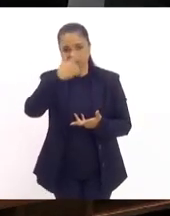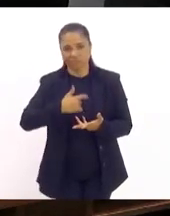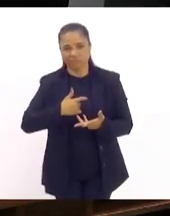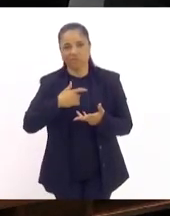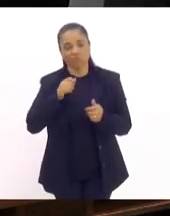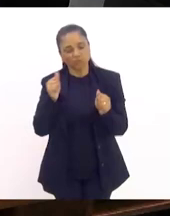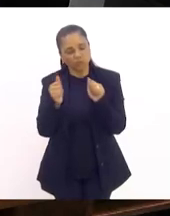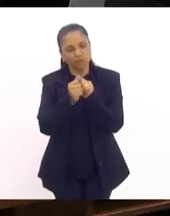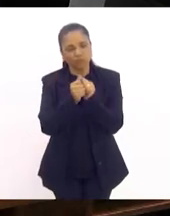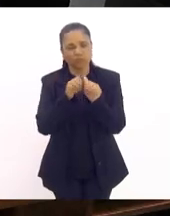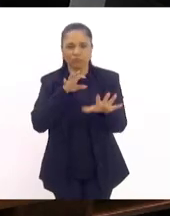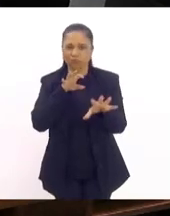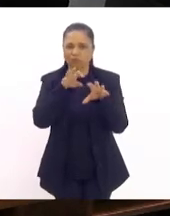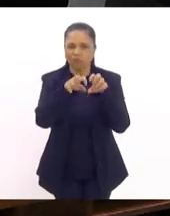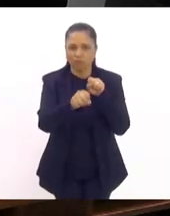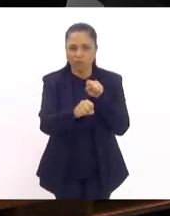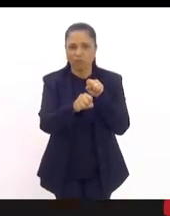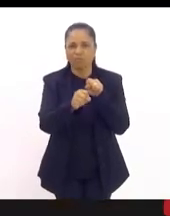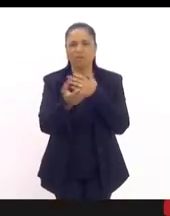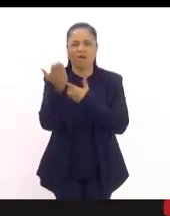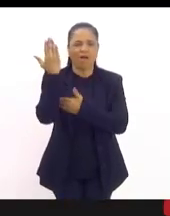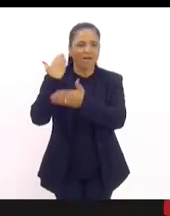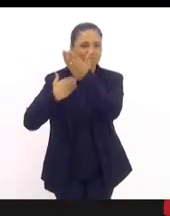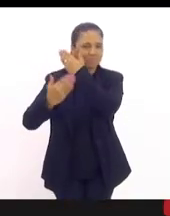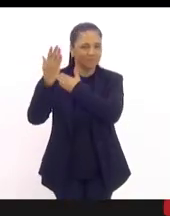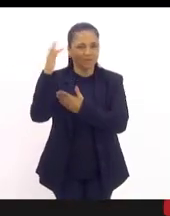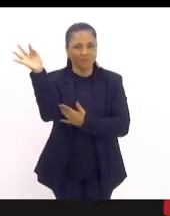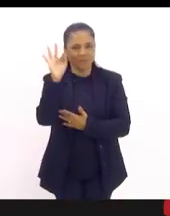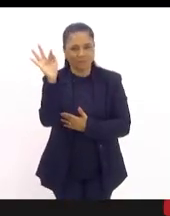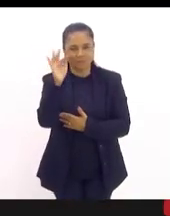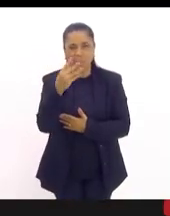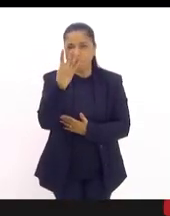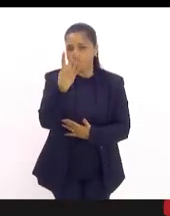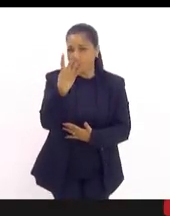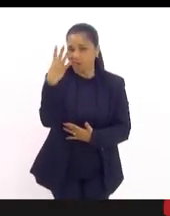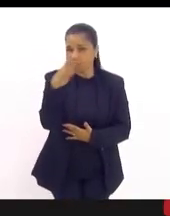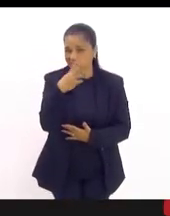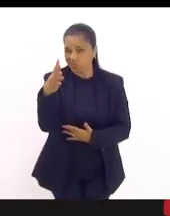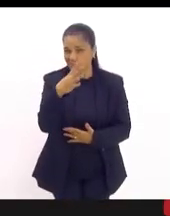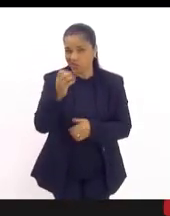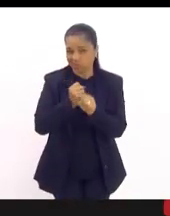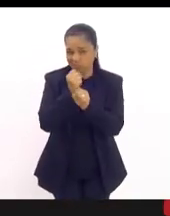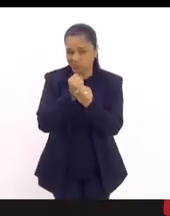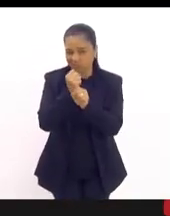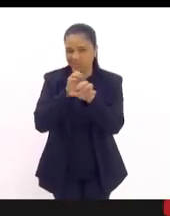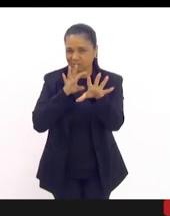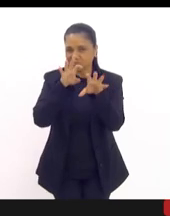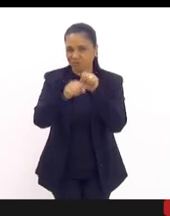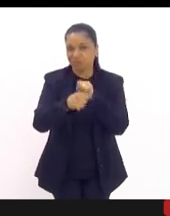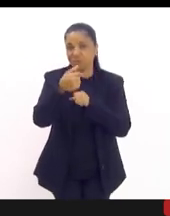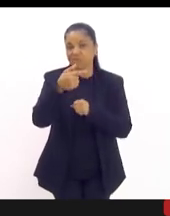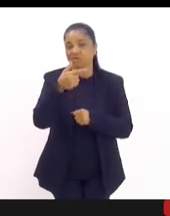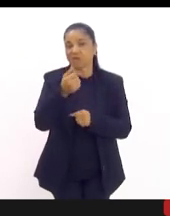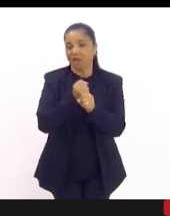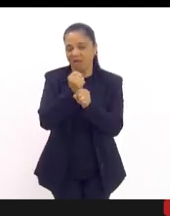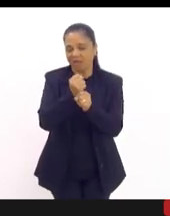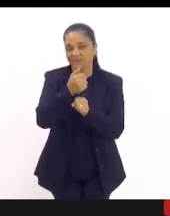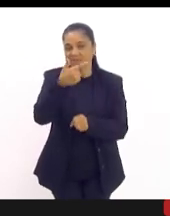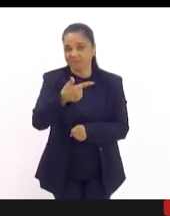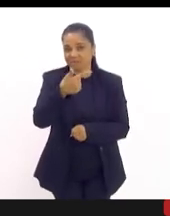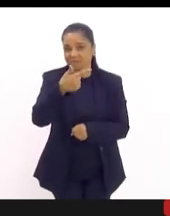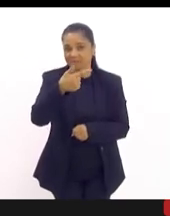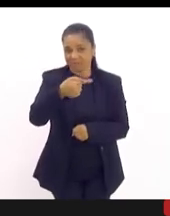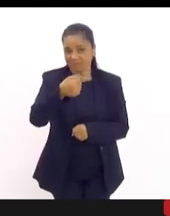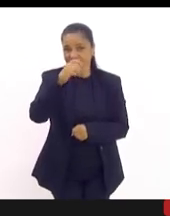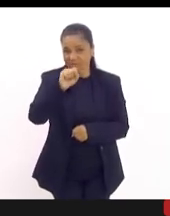você lá no passado, 44 anos de formação em 78, eu quero apoiar esse projeto, ser